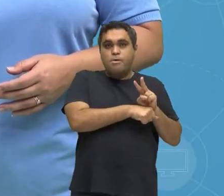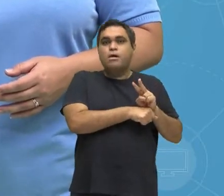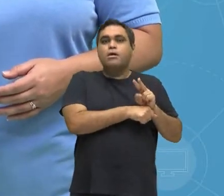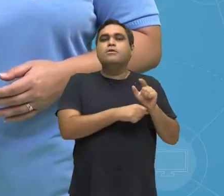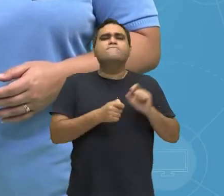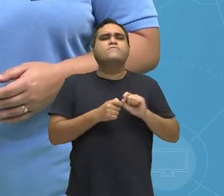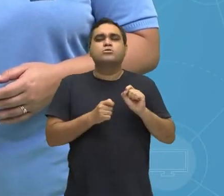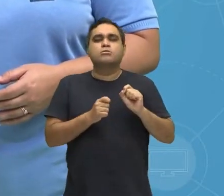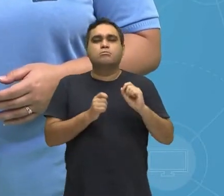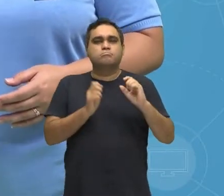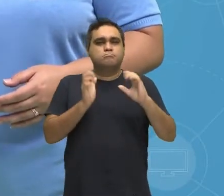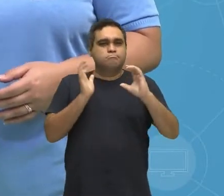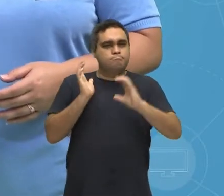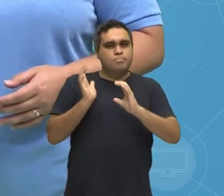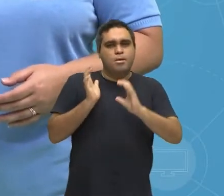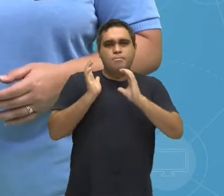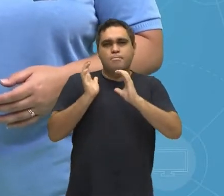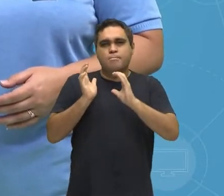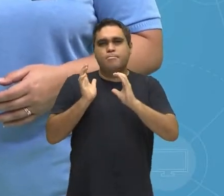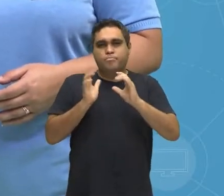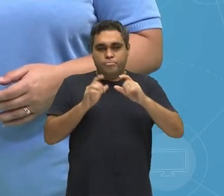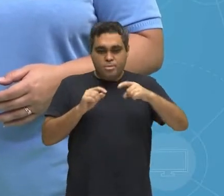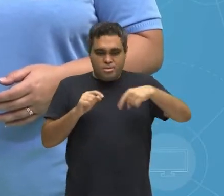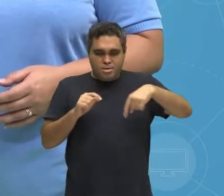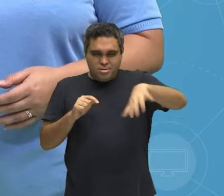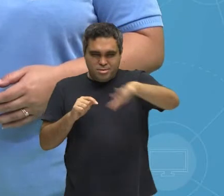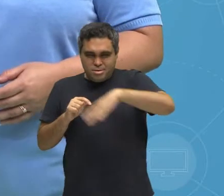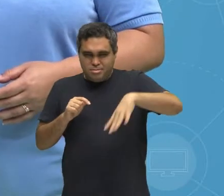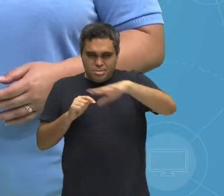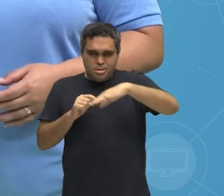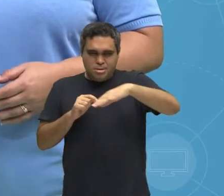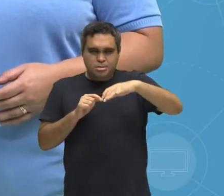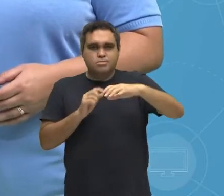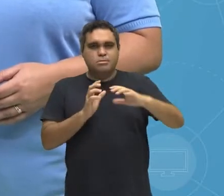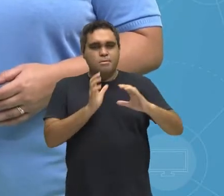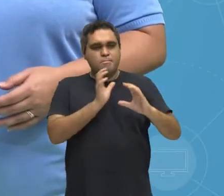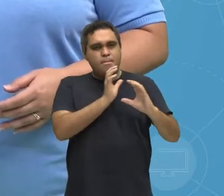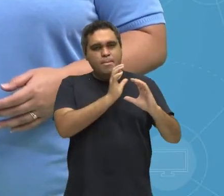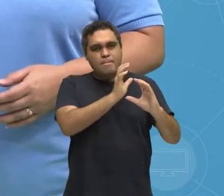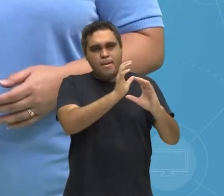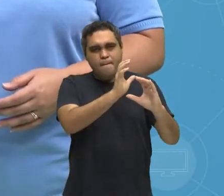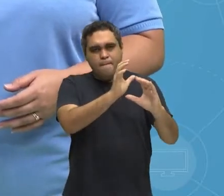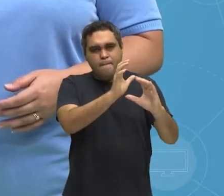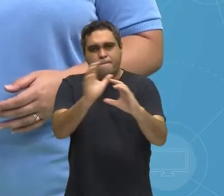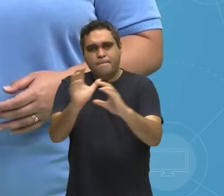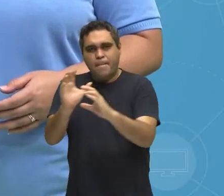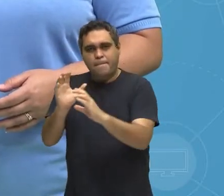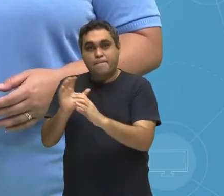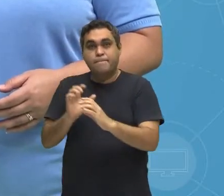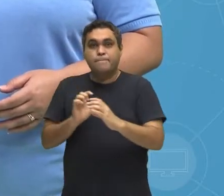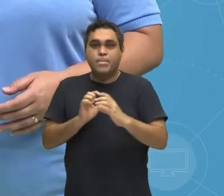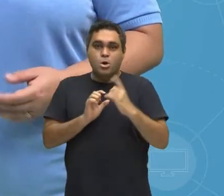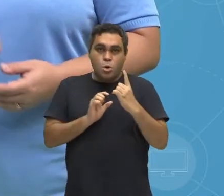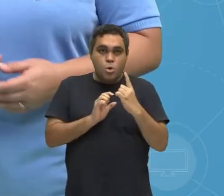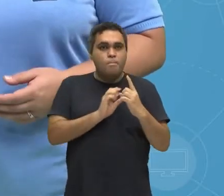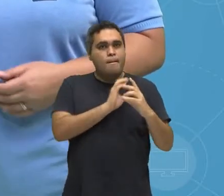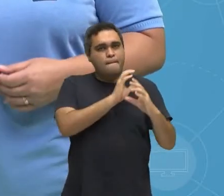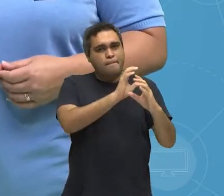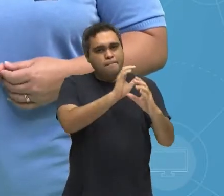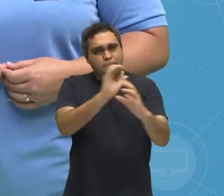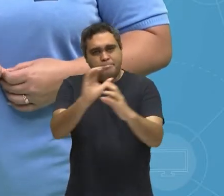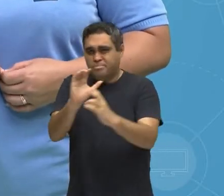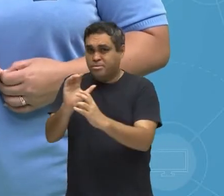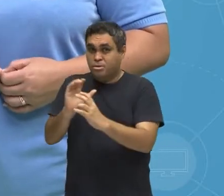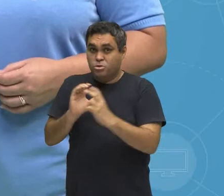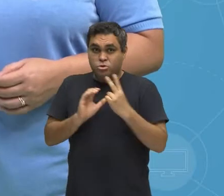ali 2 voltas ali do local onde está acontecendo a disputa dentro da arena. Quando eles completam essas voltas, aí a gente